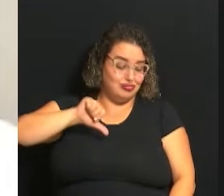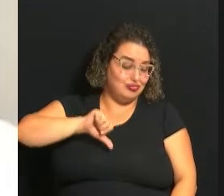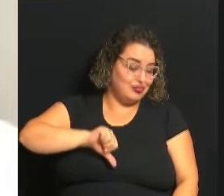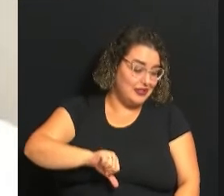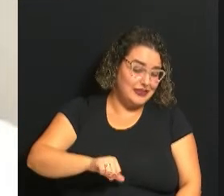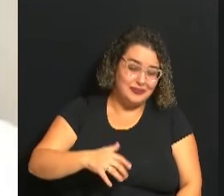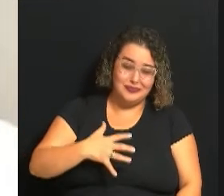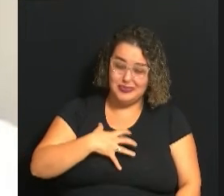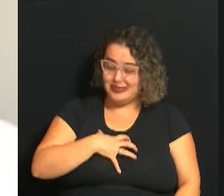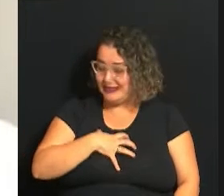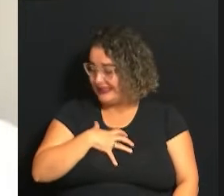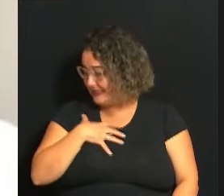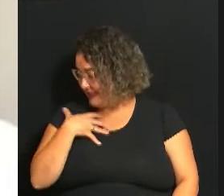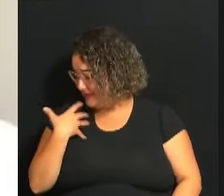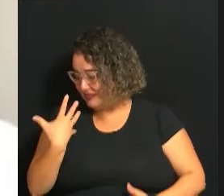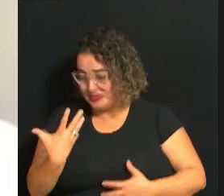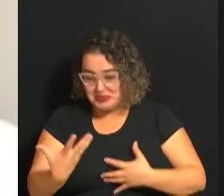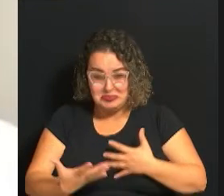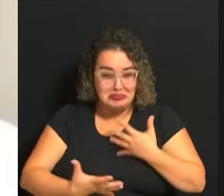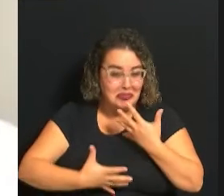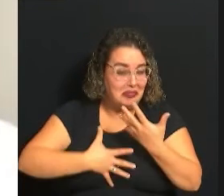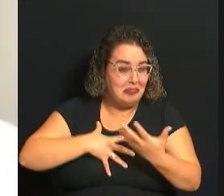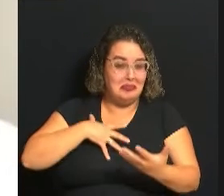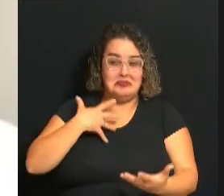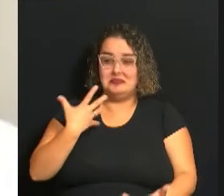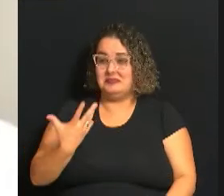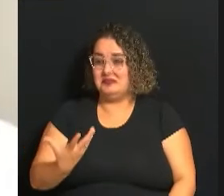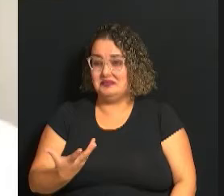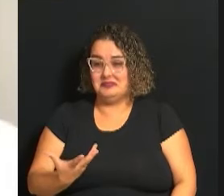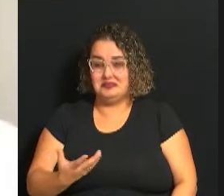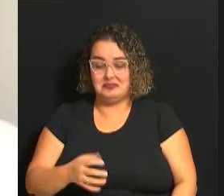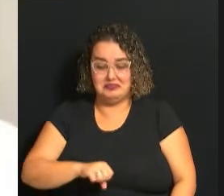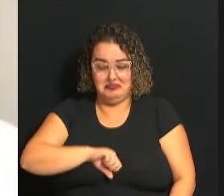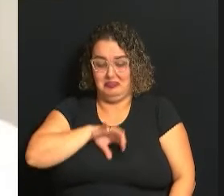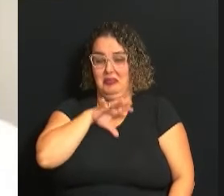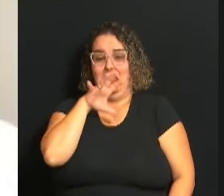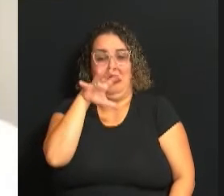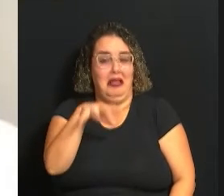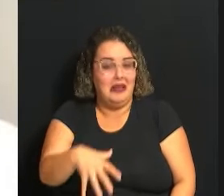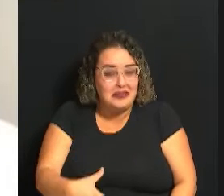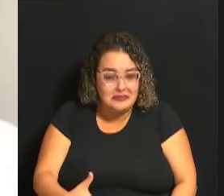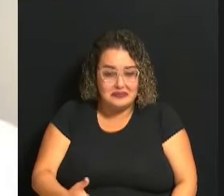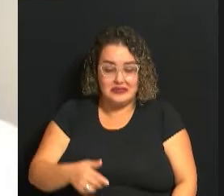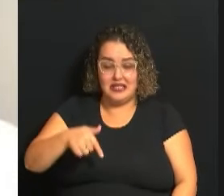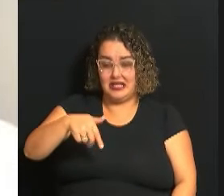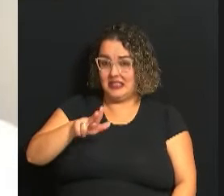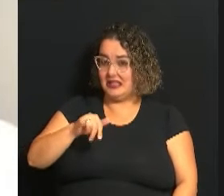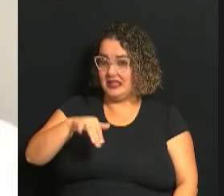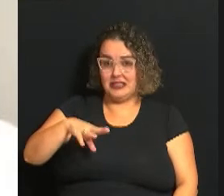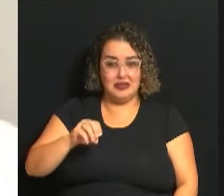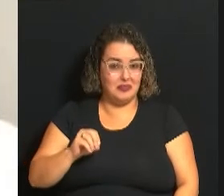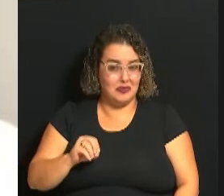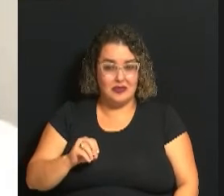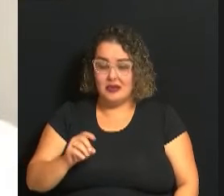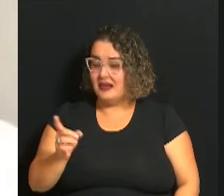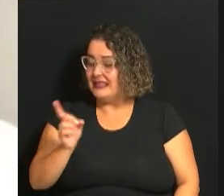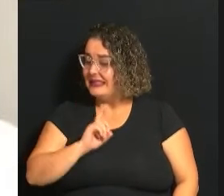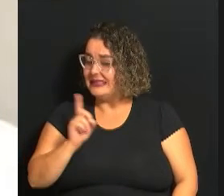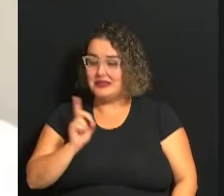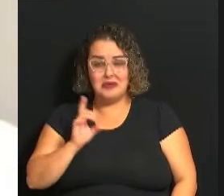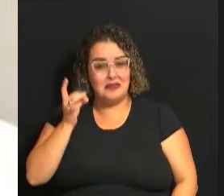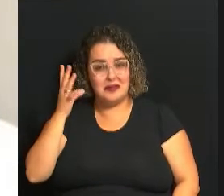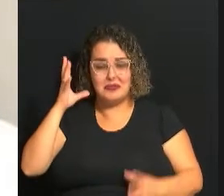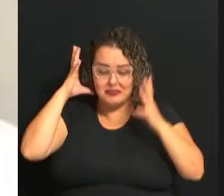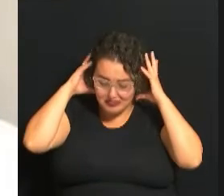passei mal, de, né, ter enjoos, vomitar por causa da quimioterapia. Não é um processo fácil, você perde